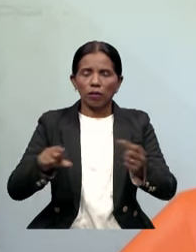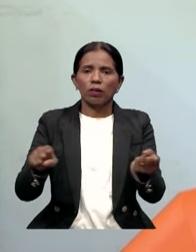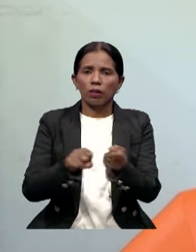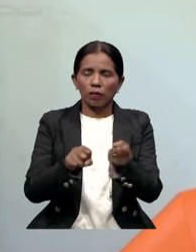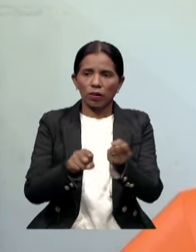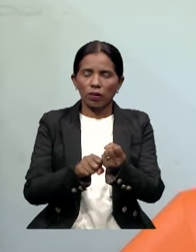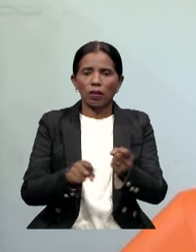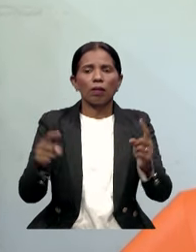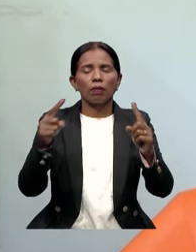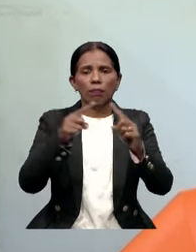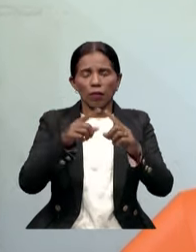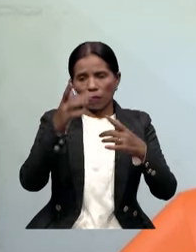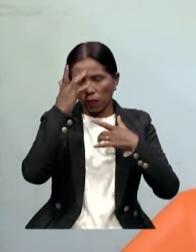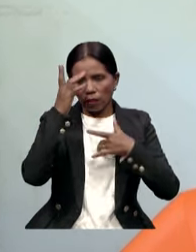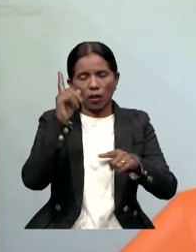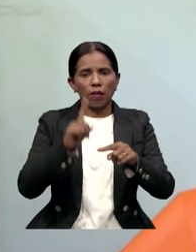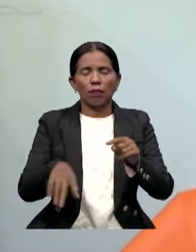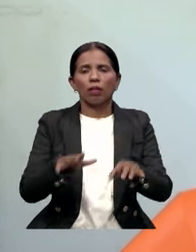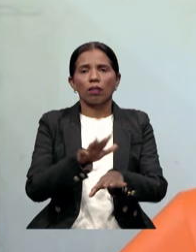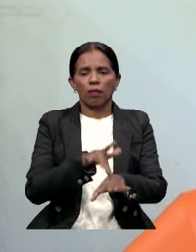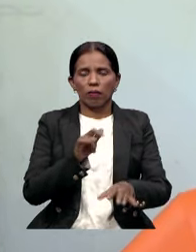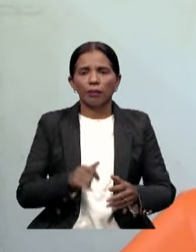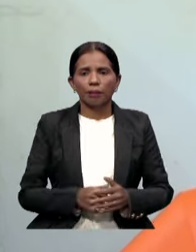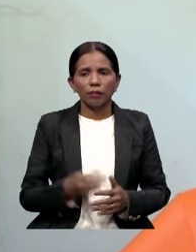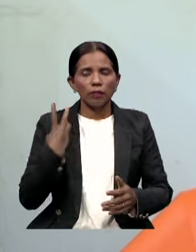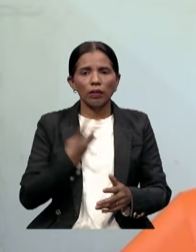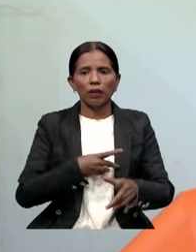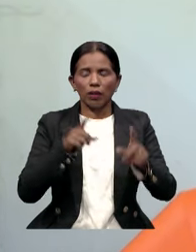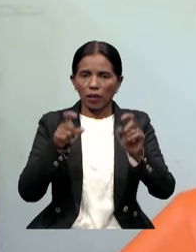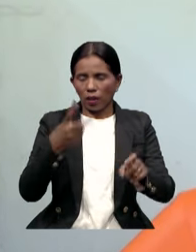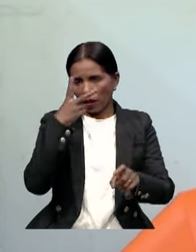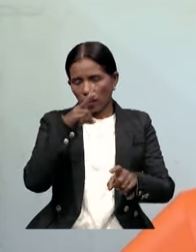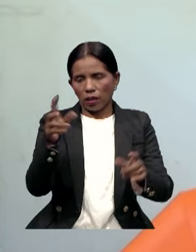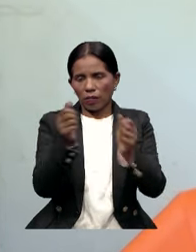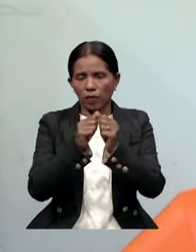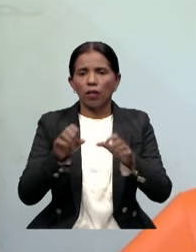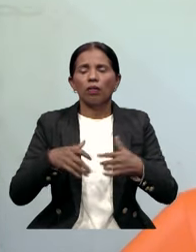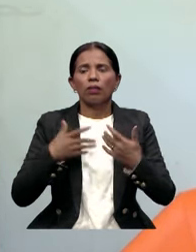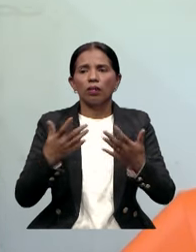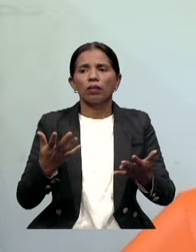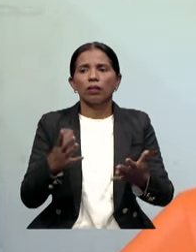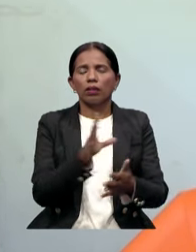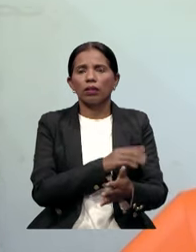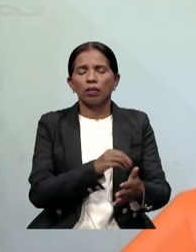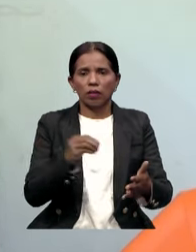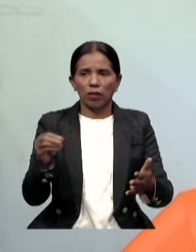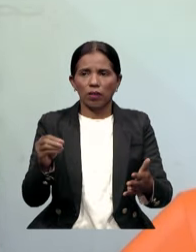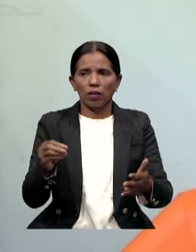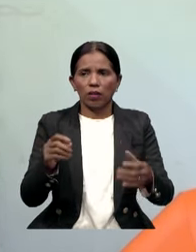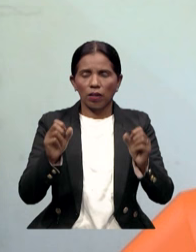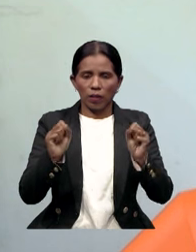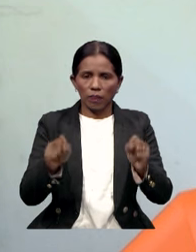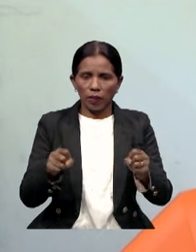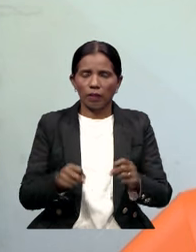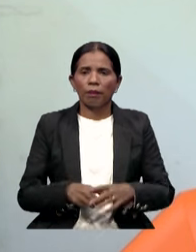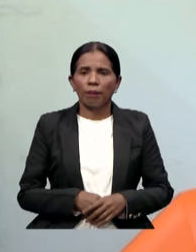ba moras ne atula bel alastra ira ne ma ke ting hare hamutu o insani ne forma ida bele